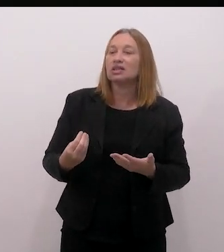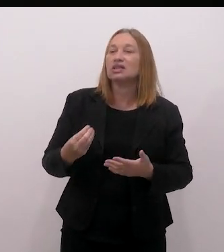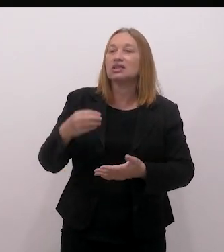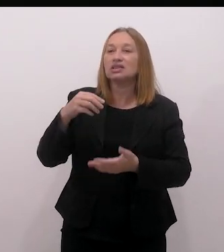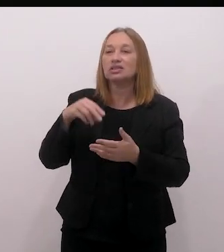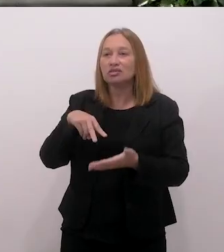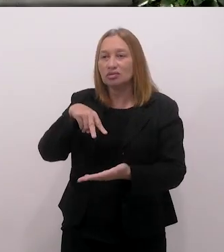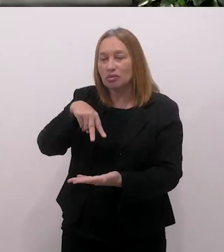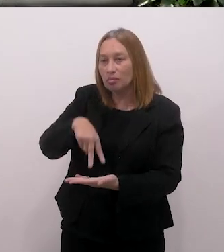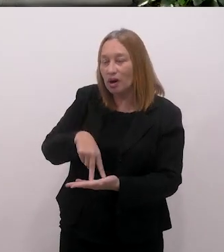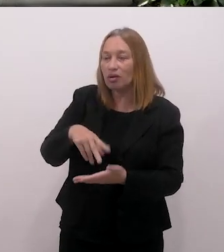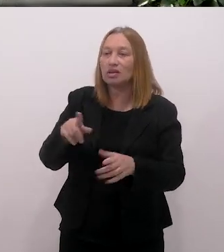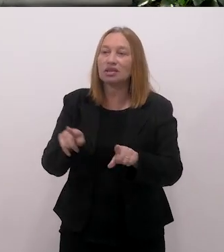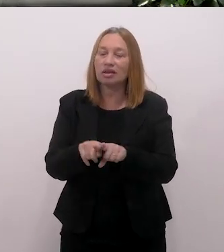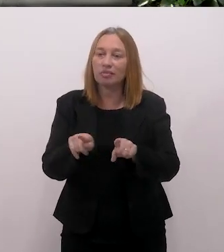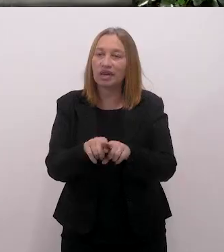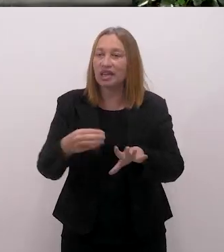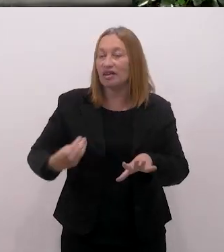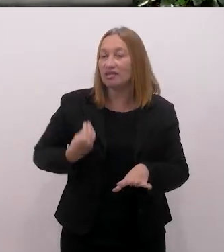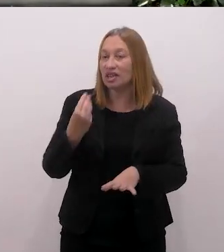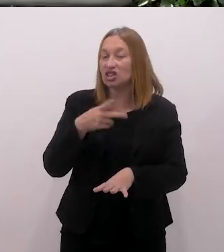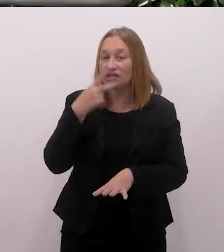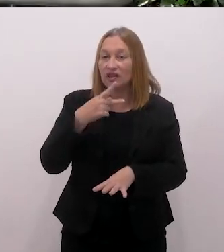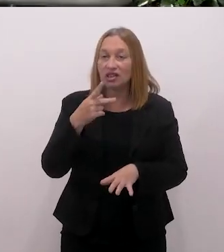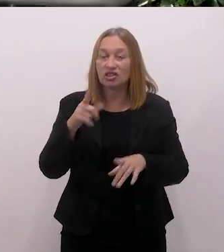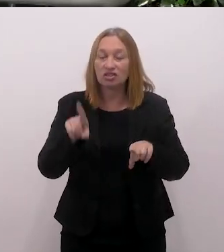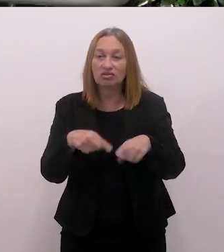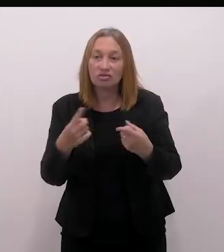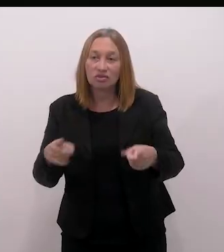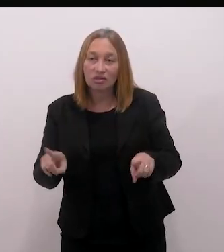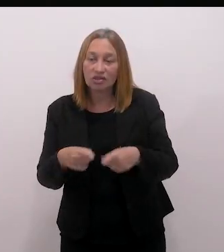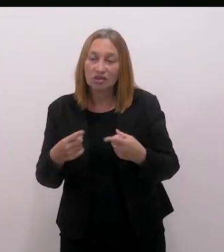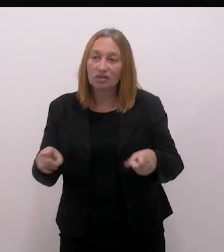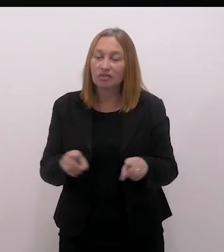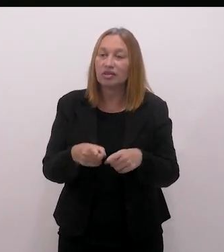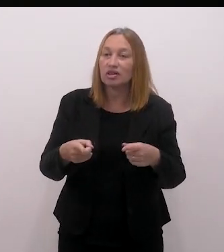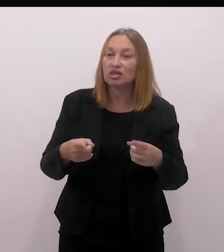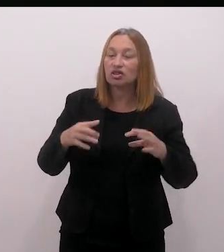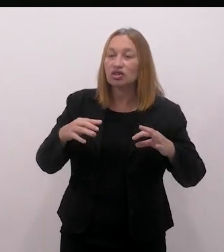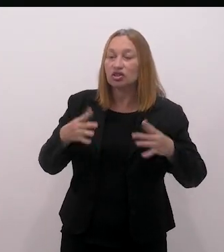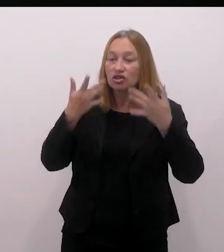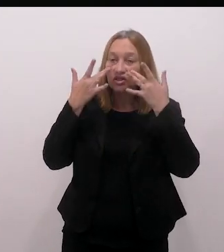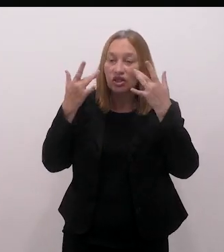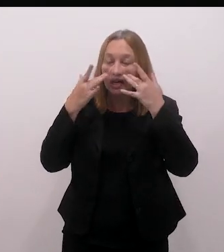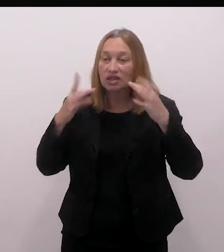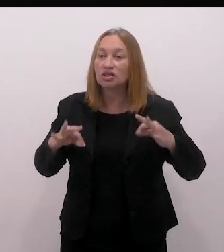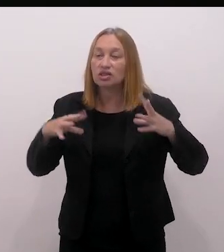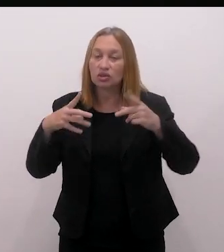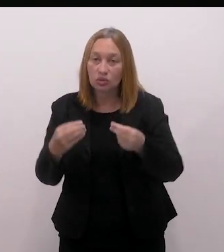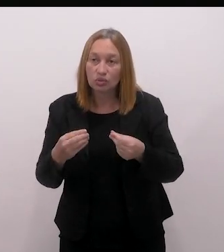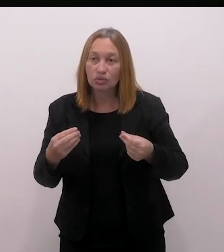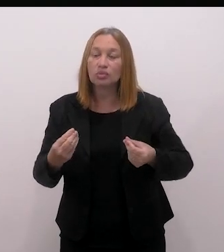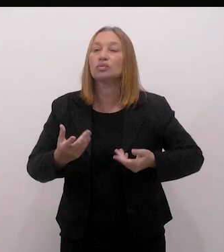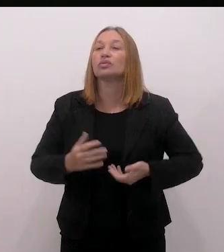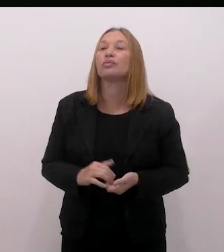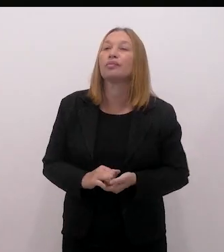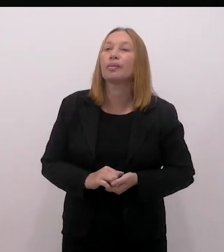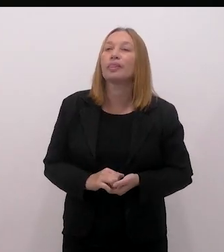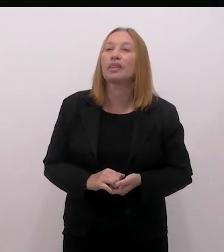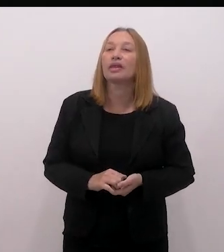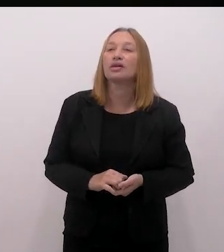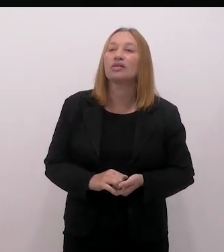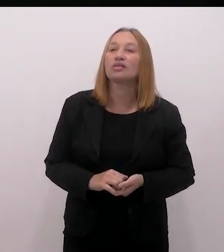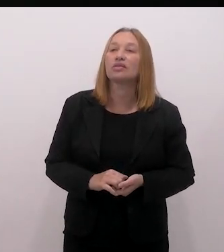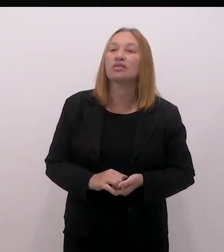de teatro, de música, de tudo isso, eu achei que esse livro tinha tudo a ver. Ele é da Larissa Bracher, editado